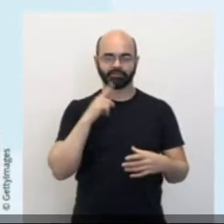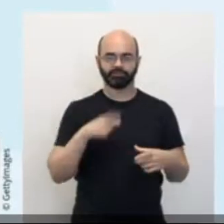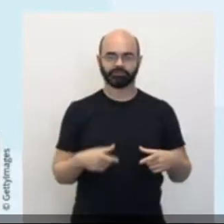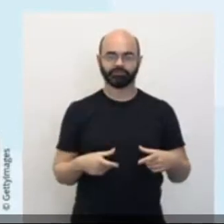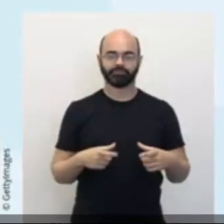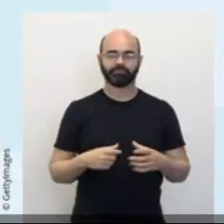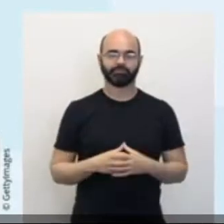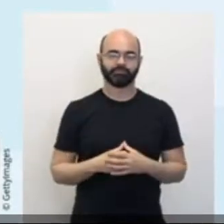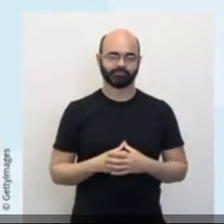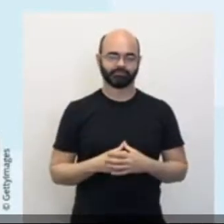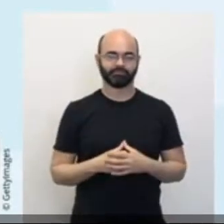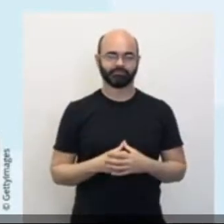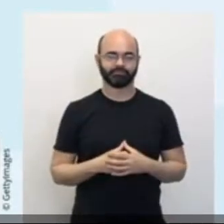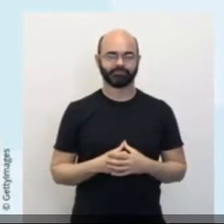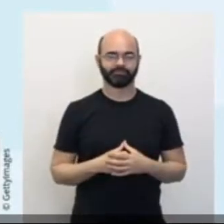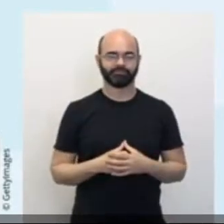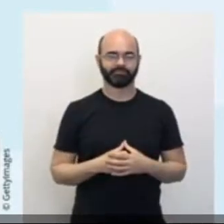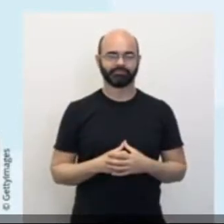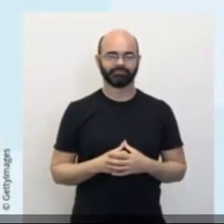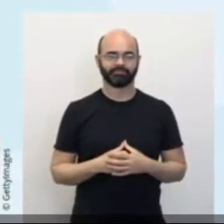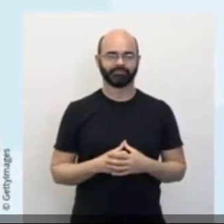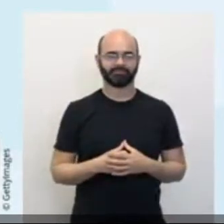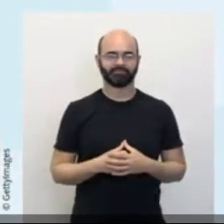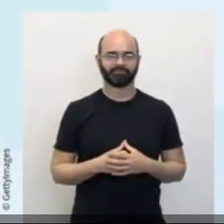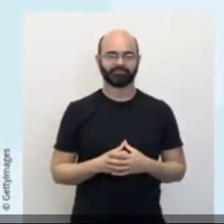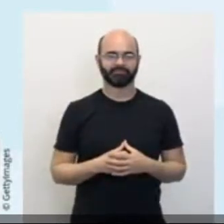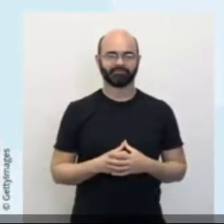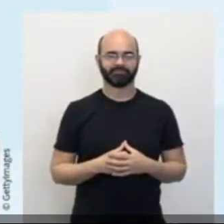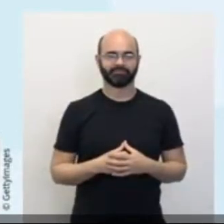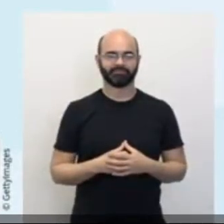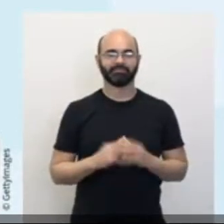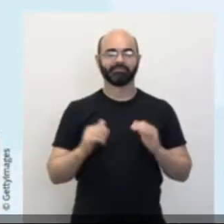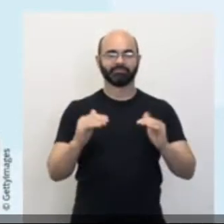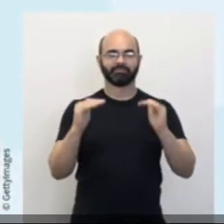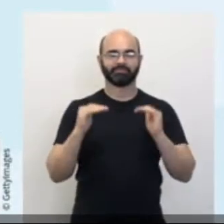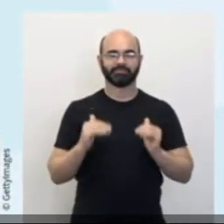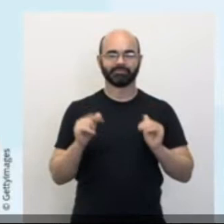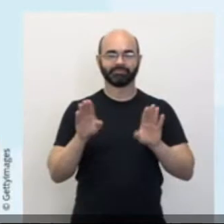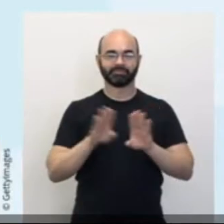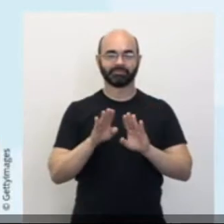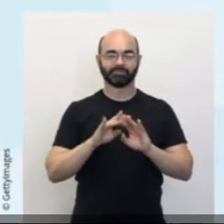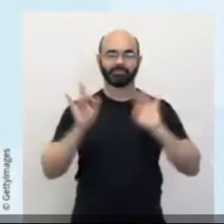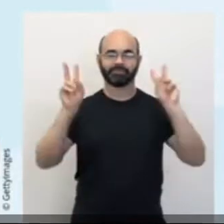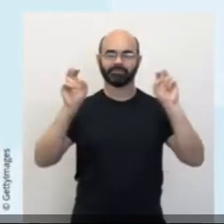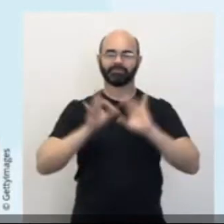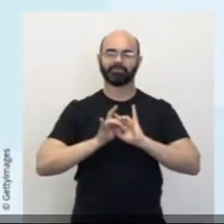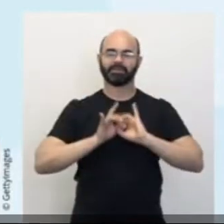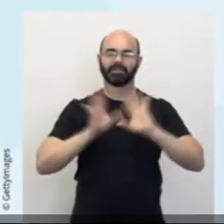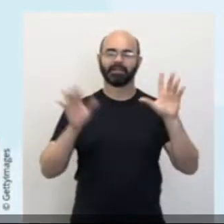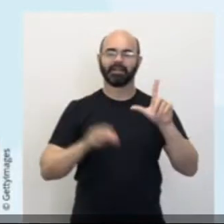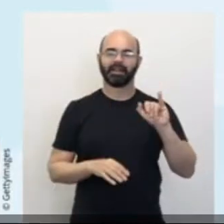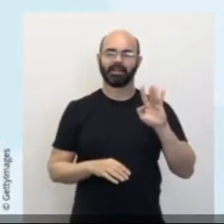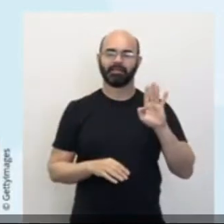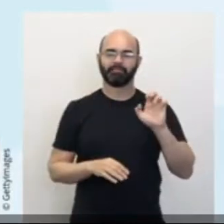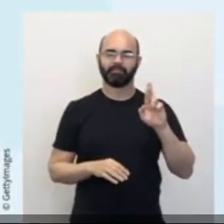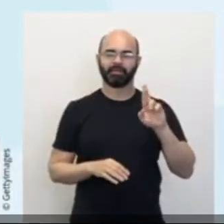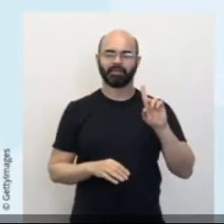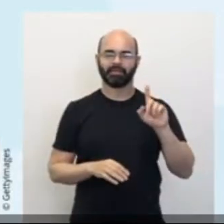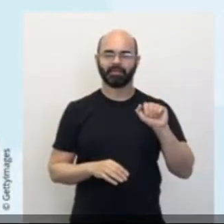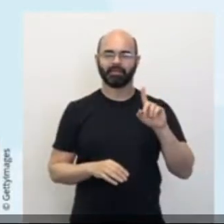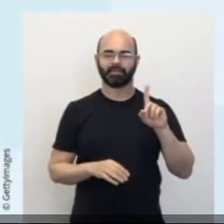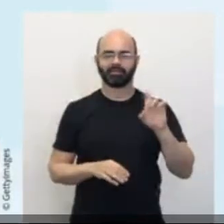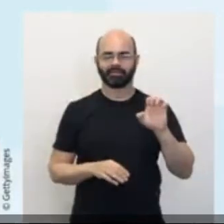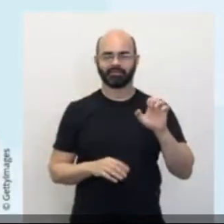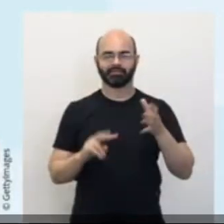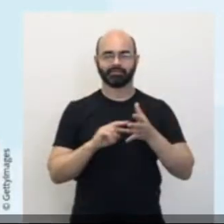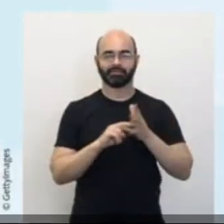que é uma grandeza, né? Eu tenho alguns graus de liberdade. Liberdade é essa articulação, é onde